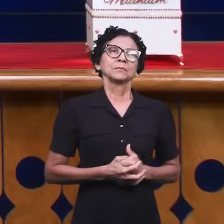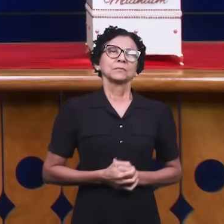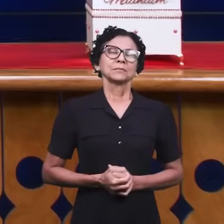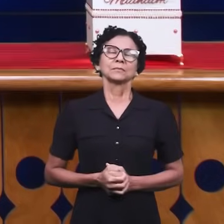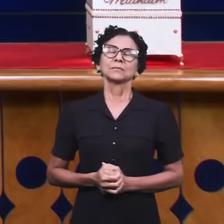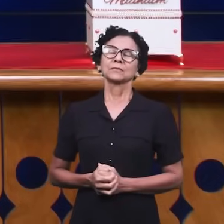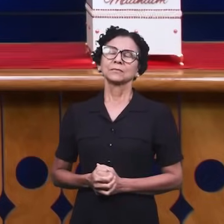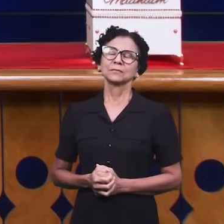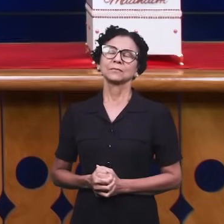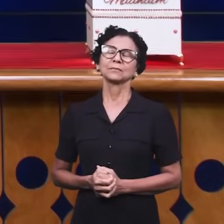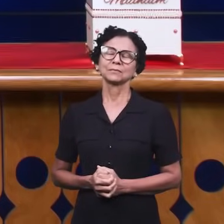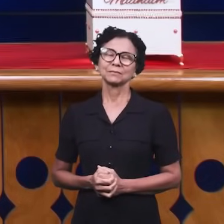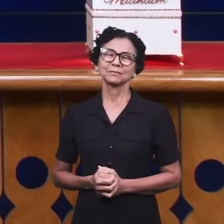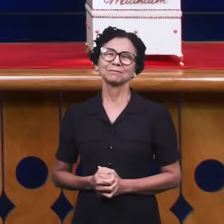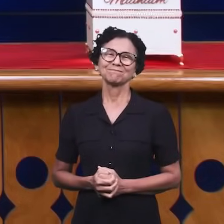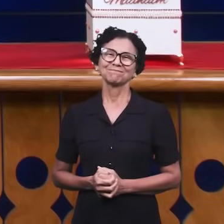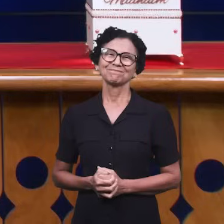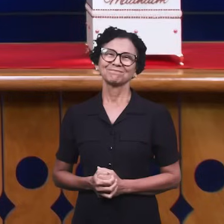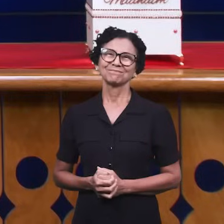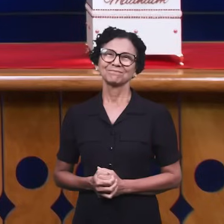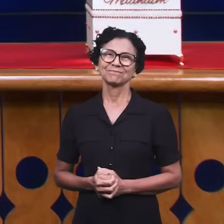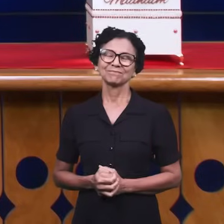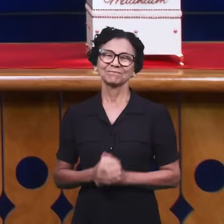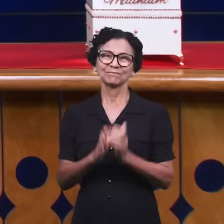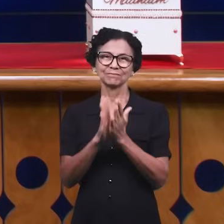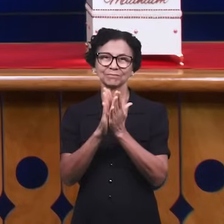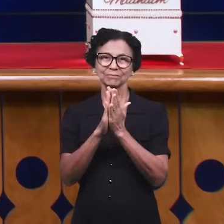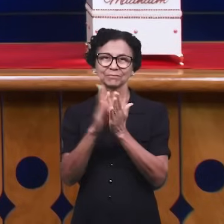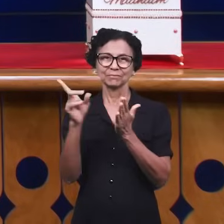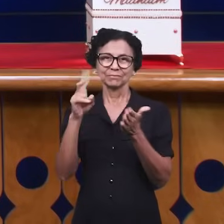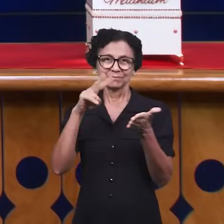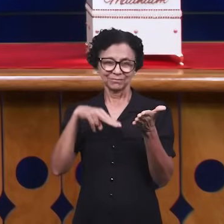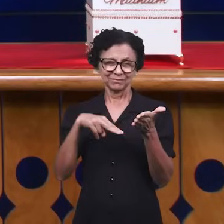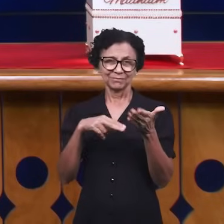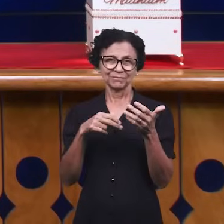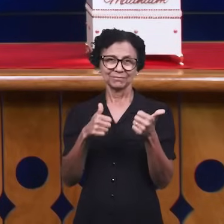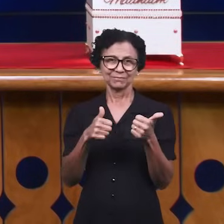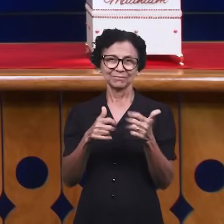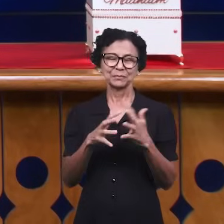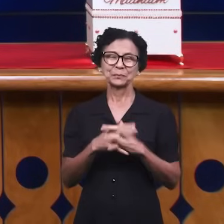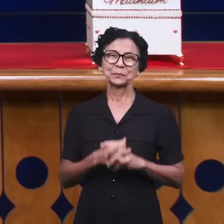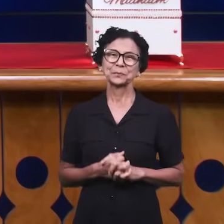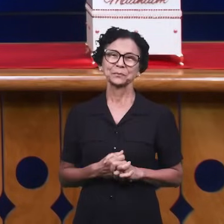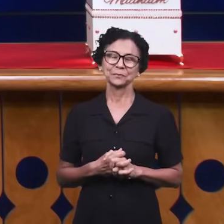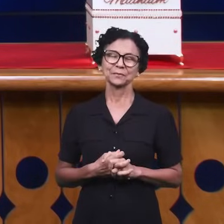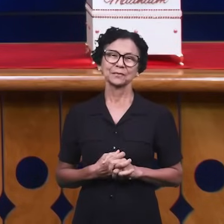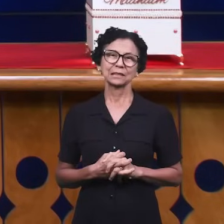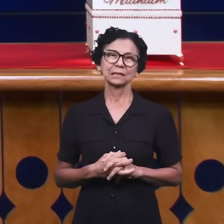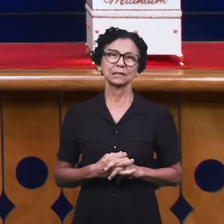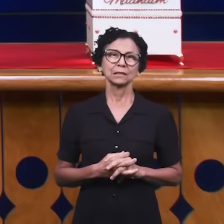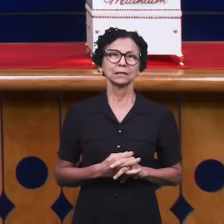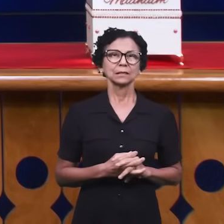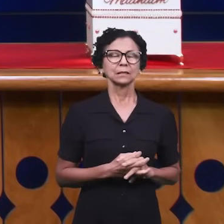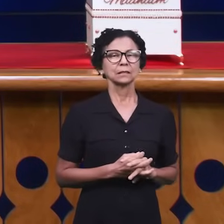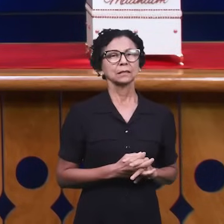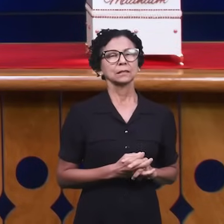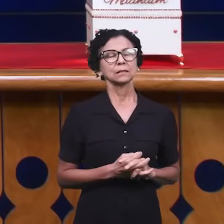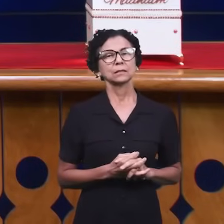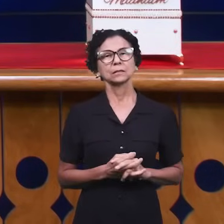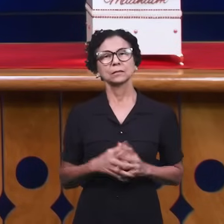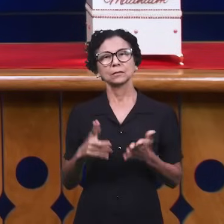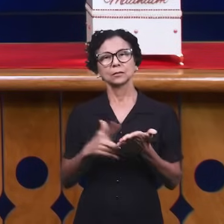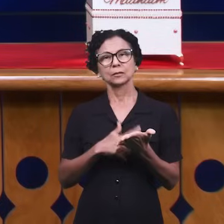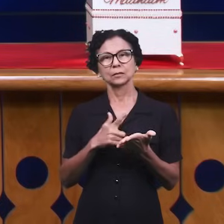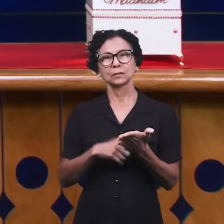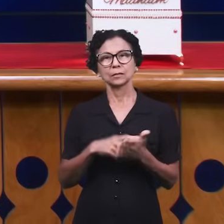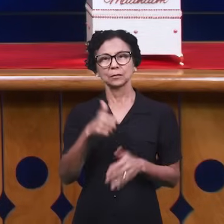Glória a Jesus. Vamos meditar na palavra do Senhor? E meditando na palavra do Senhor hoje, no livro de